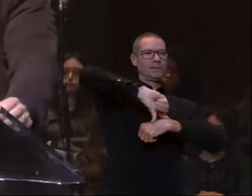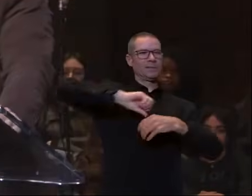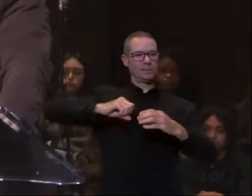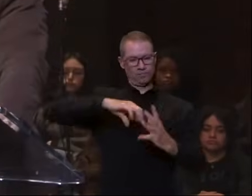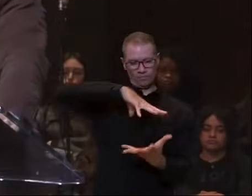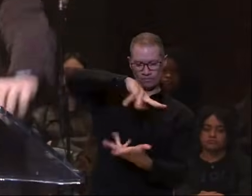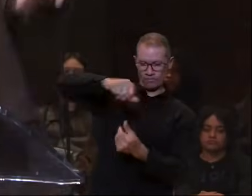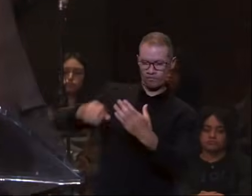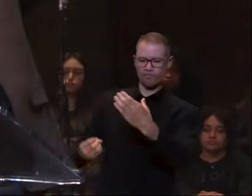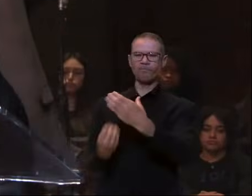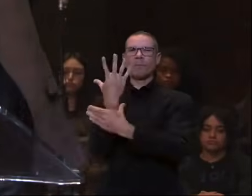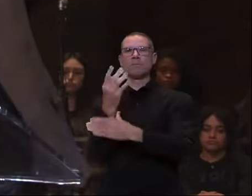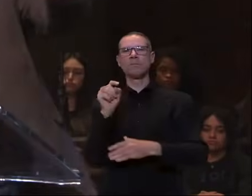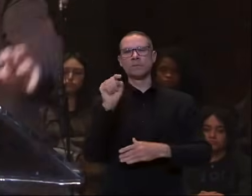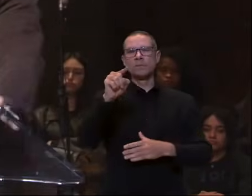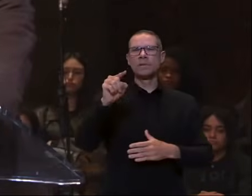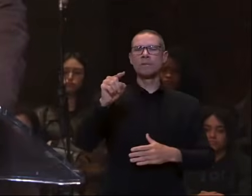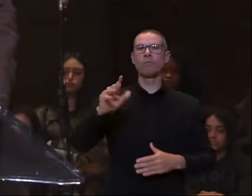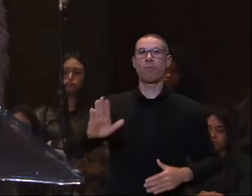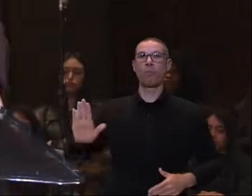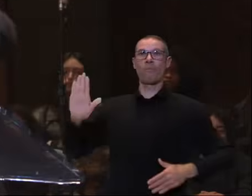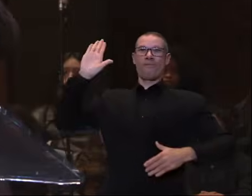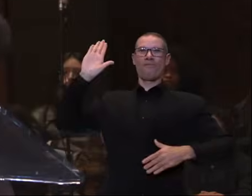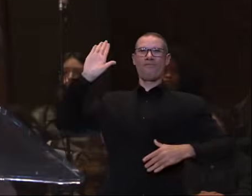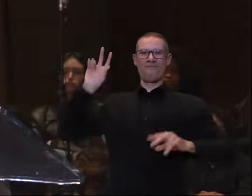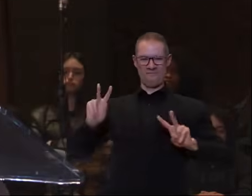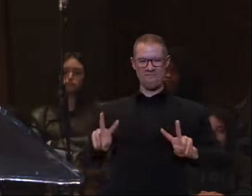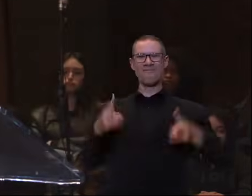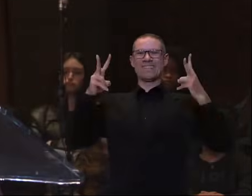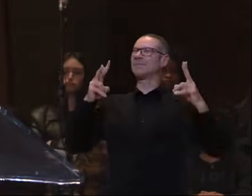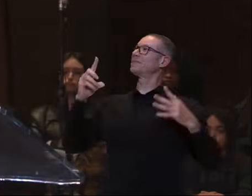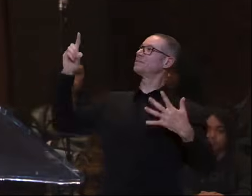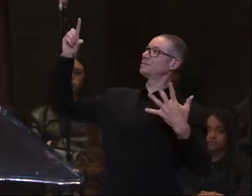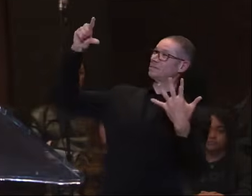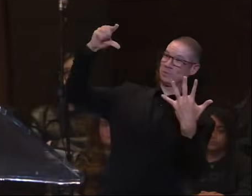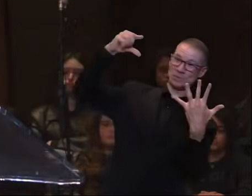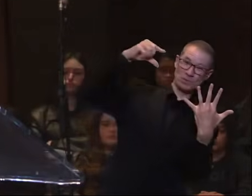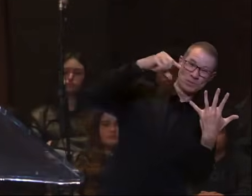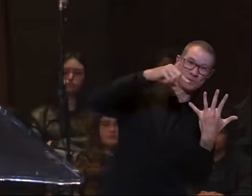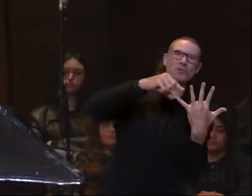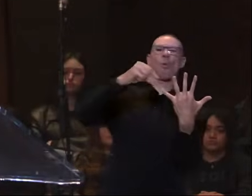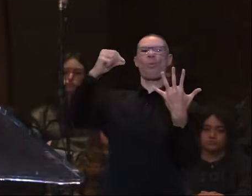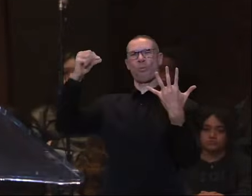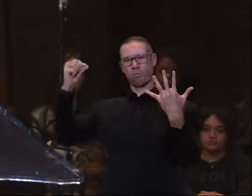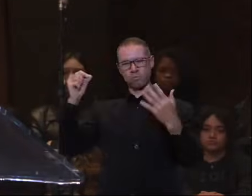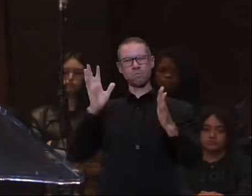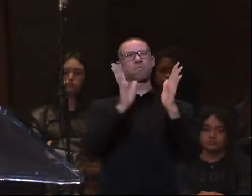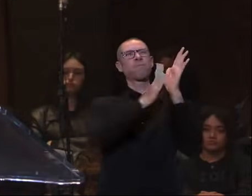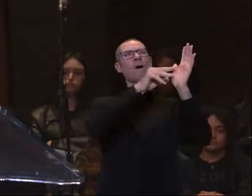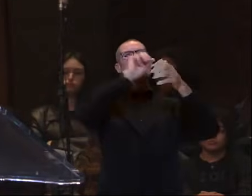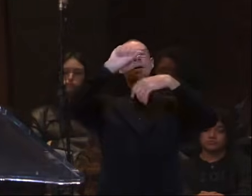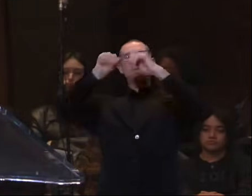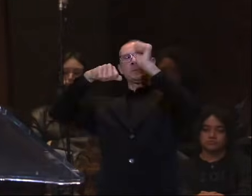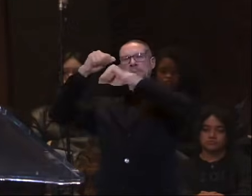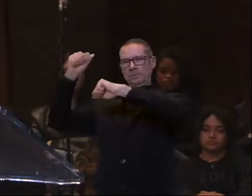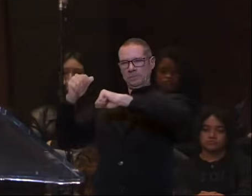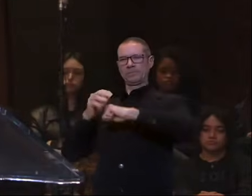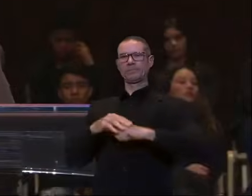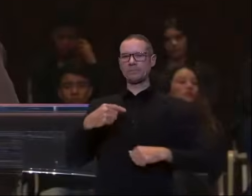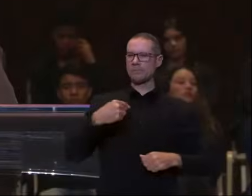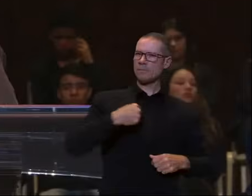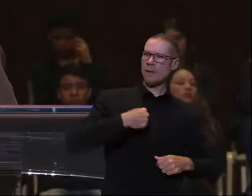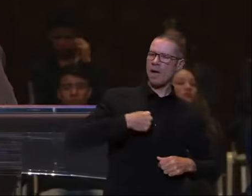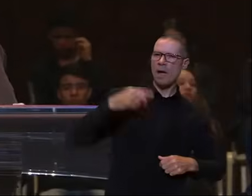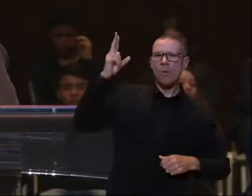mundo. Você foi eleito, você foi escolhido, aleluia. Eu lembro